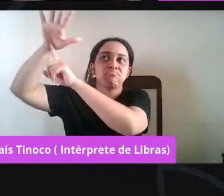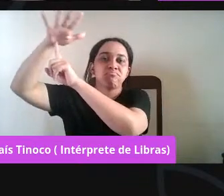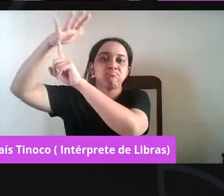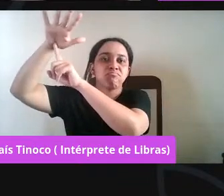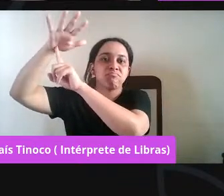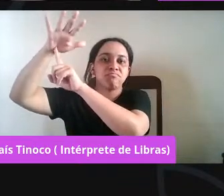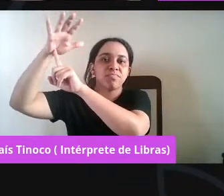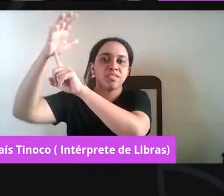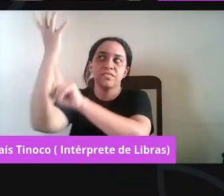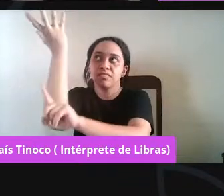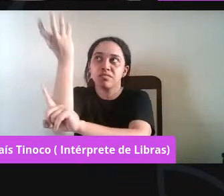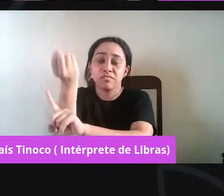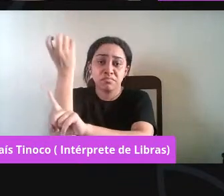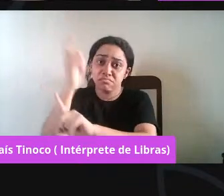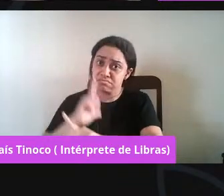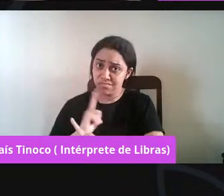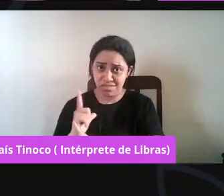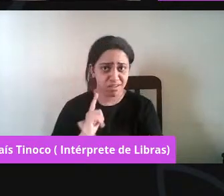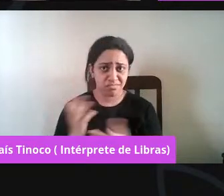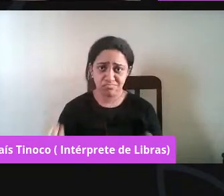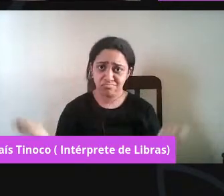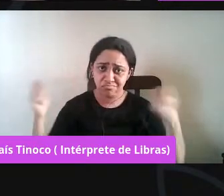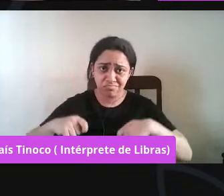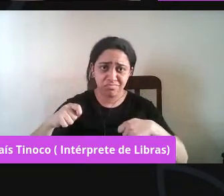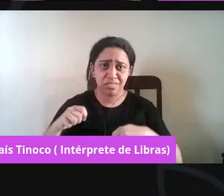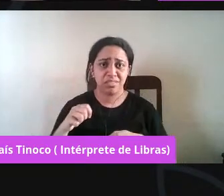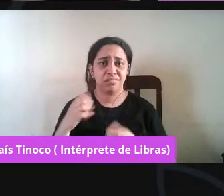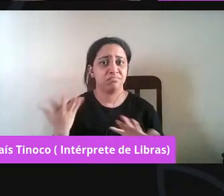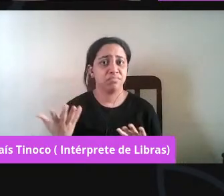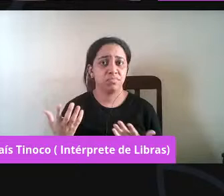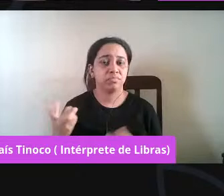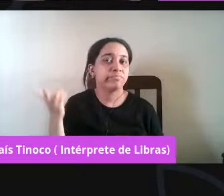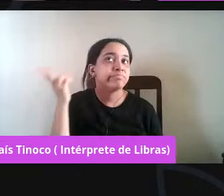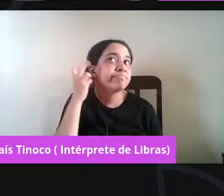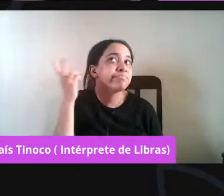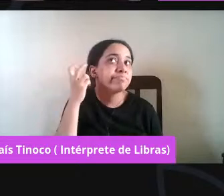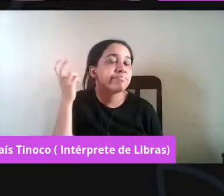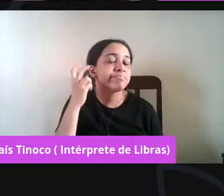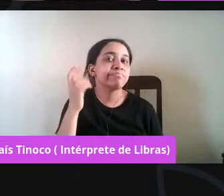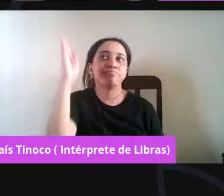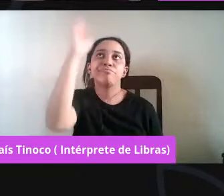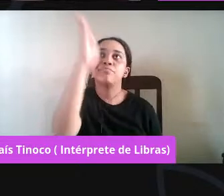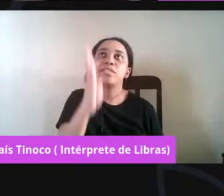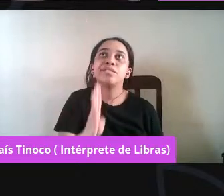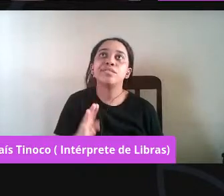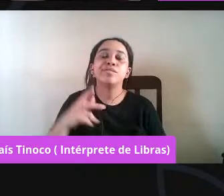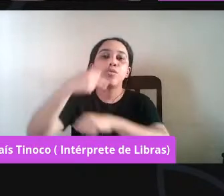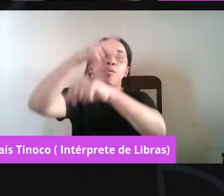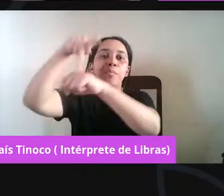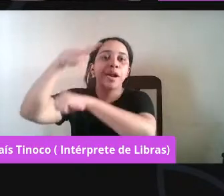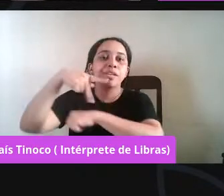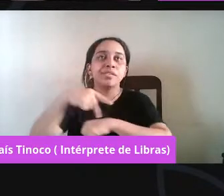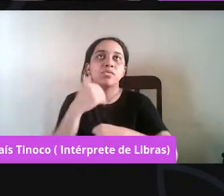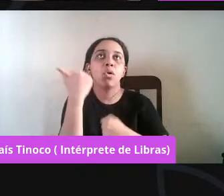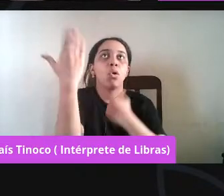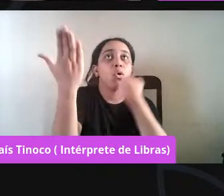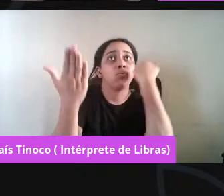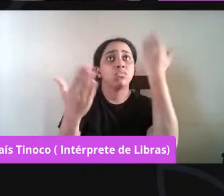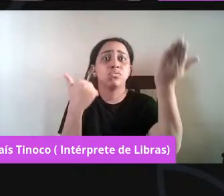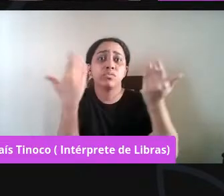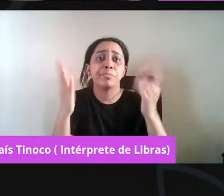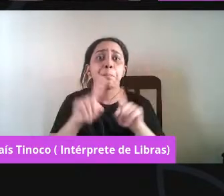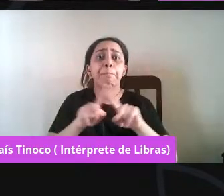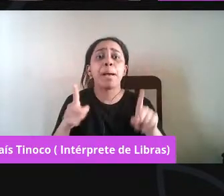mas tem uma antena de televisão. Então, está ouvindo a fala de todo mundo do Brasil e do exterior, de onde for, e vai perdendo a sua fala